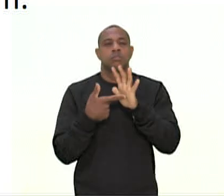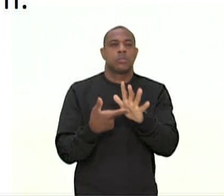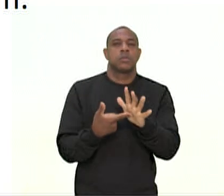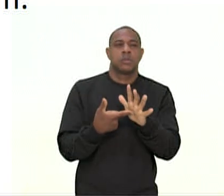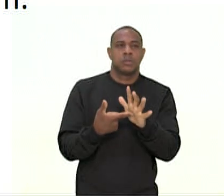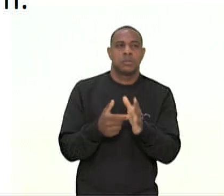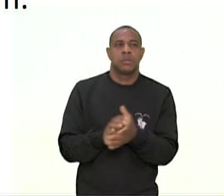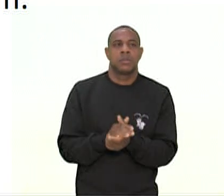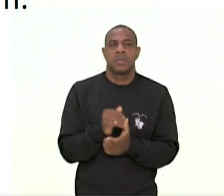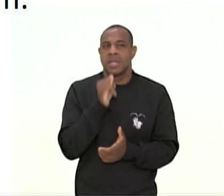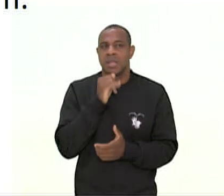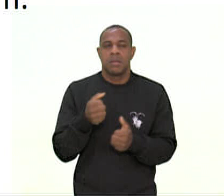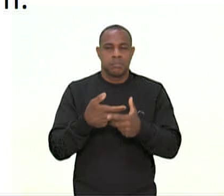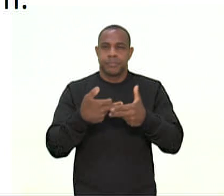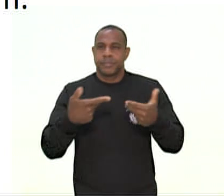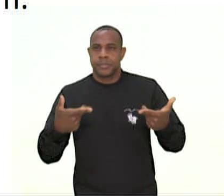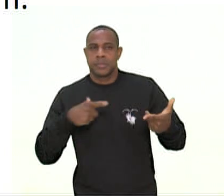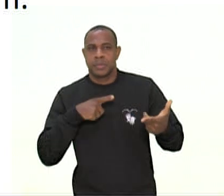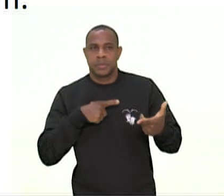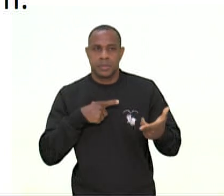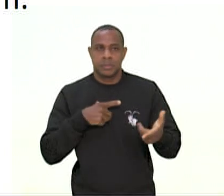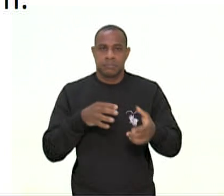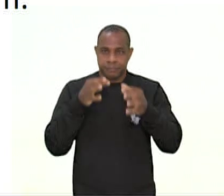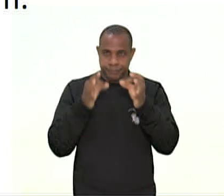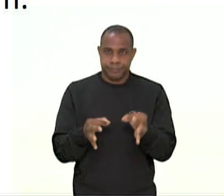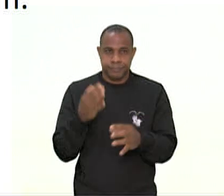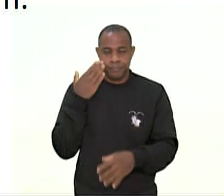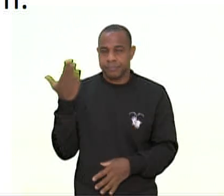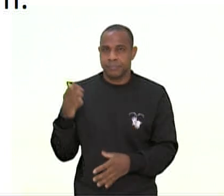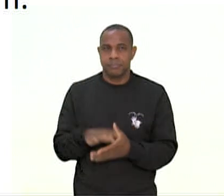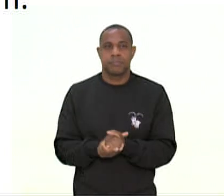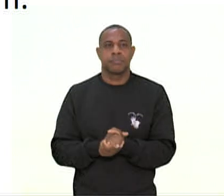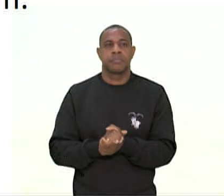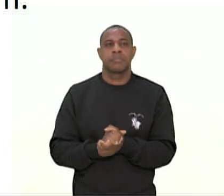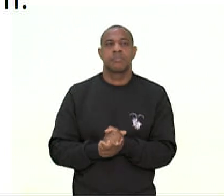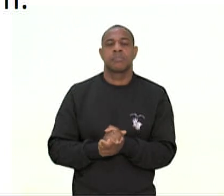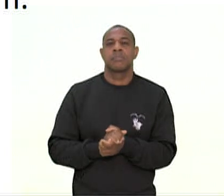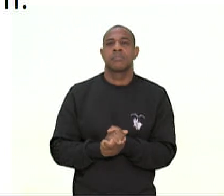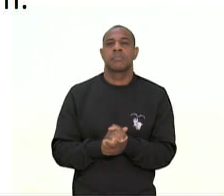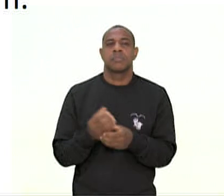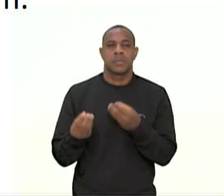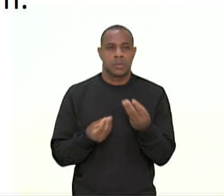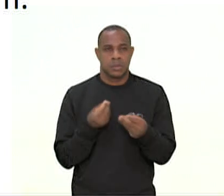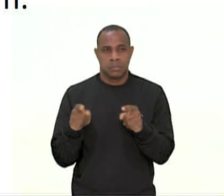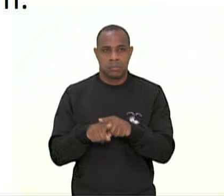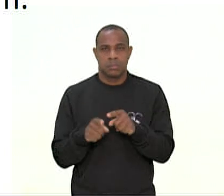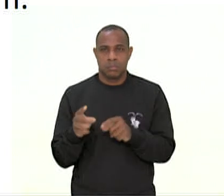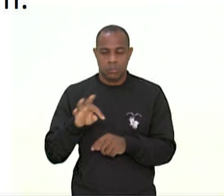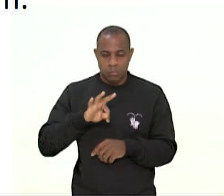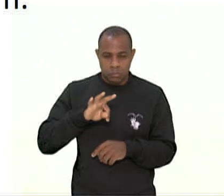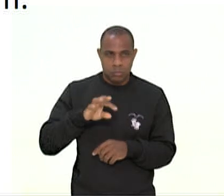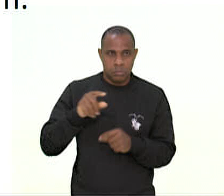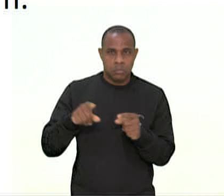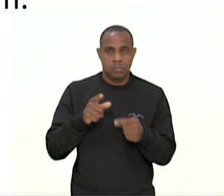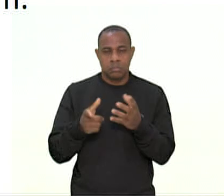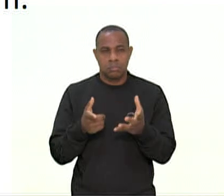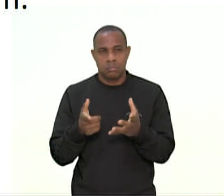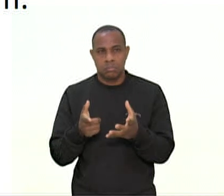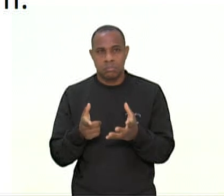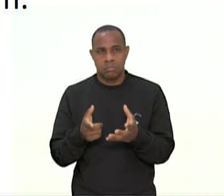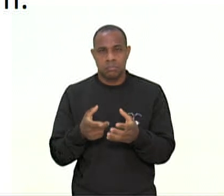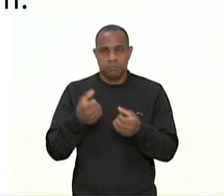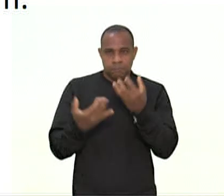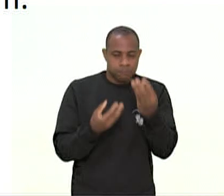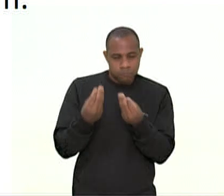seja, esses elementos são determinantes, né, e eles vão se flexionando ali, se harmonizando para que todos coadunem na